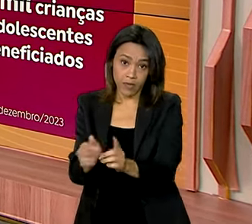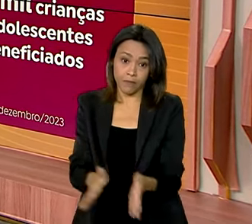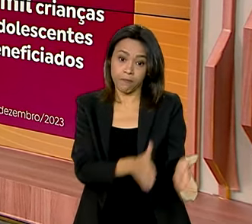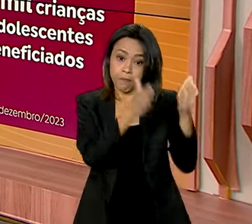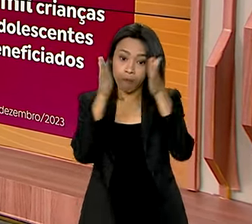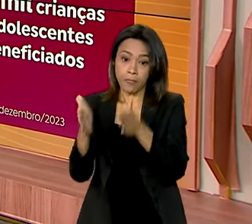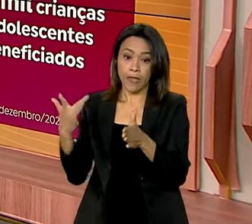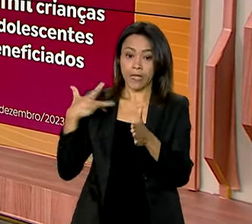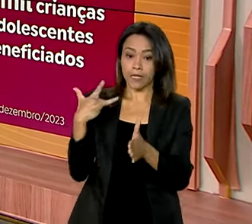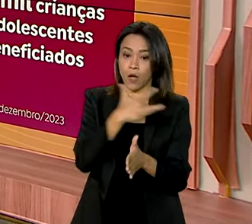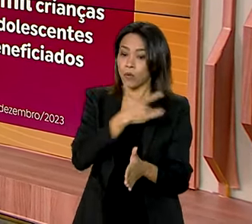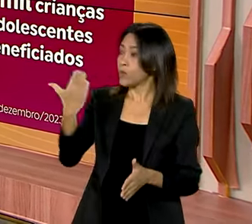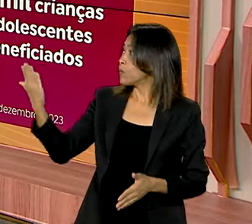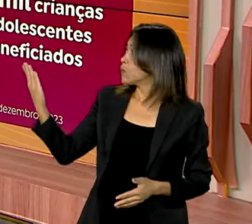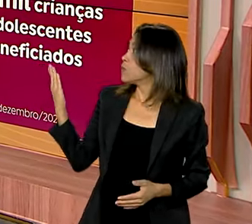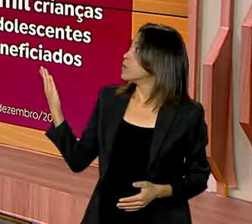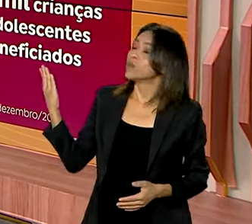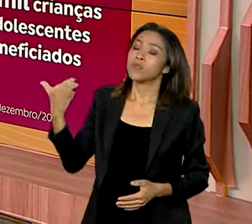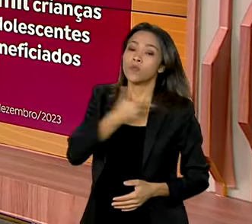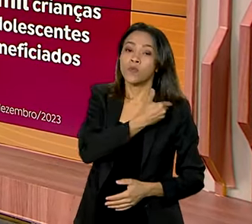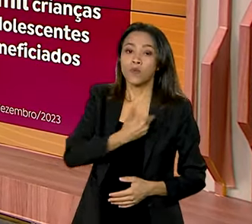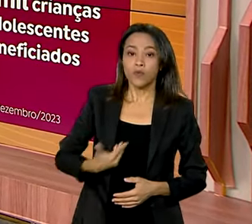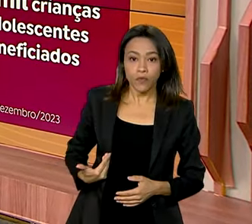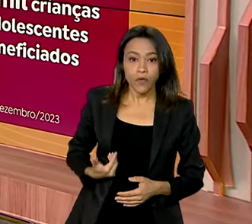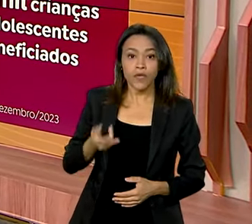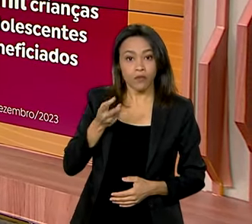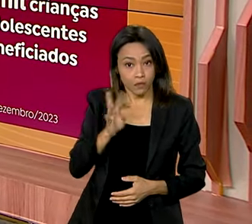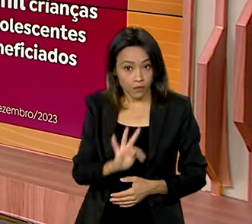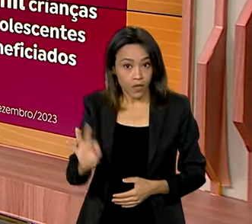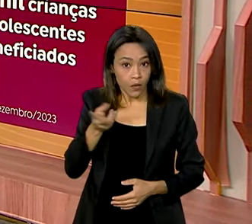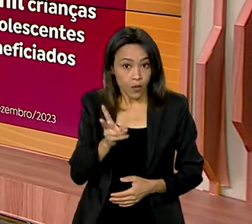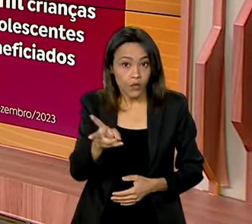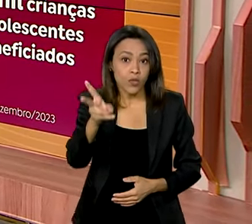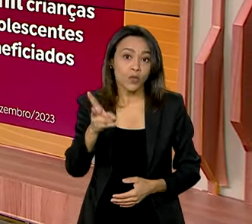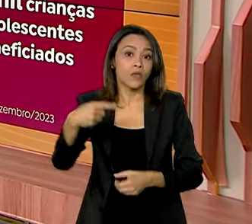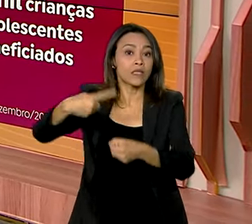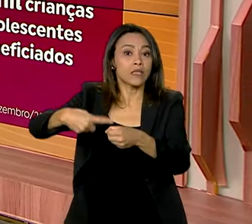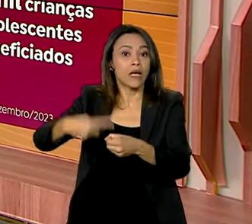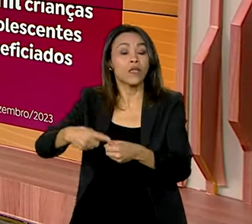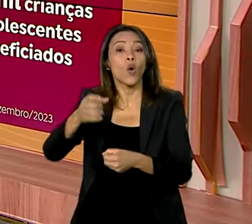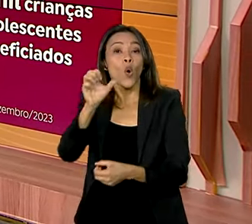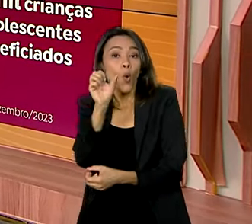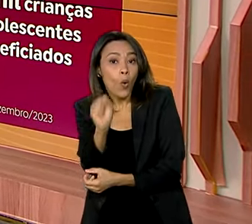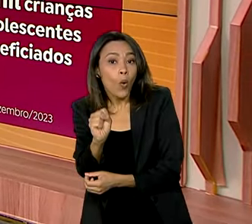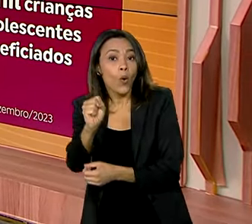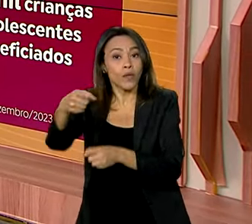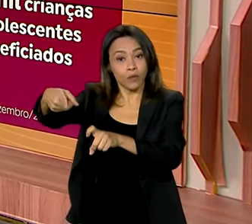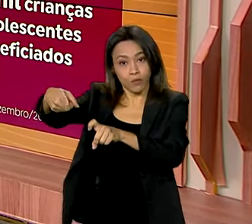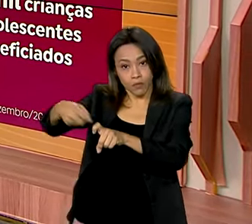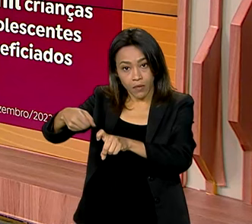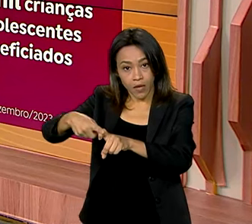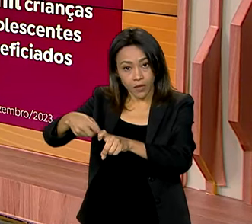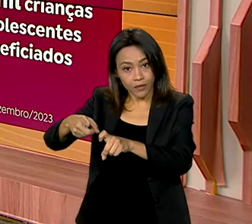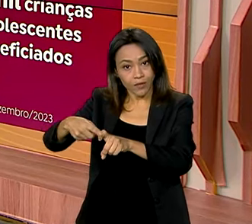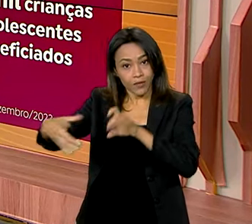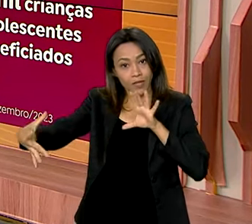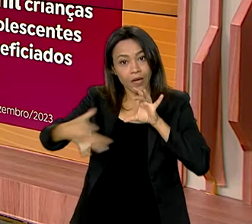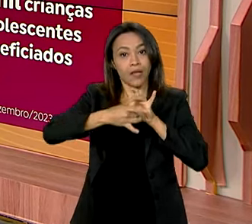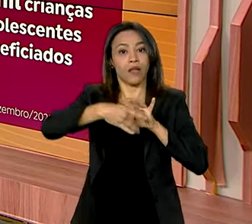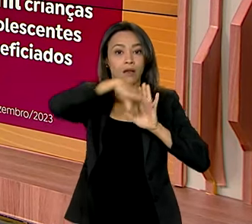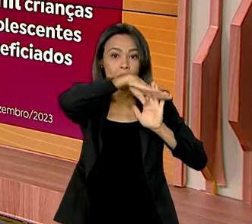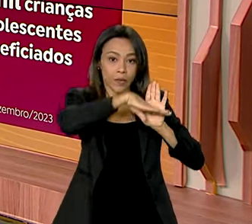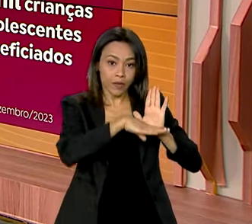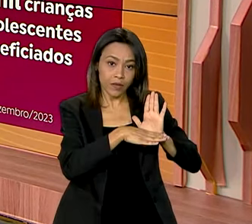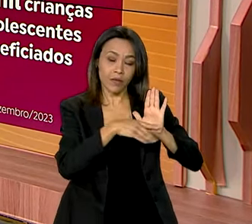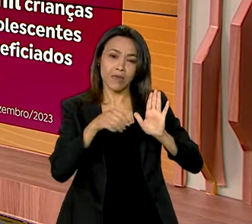área da saúde, o governo federal mantém em Atalaia do Norte 8 médicos do programa Mais Médicos,